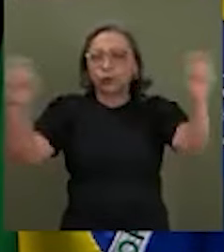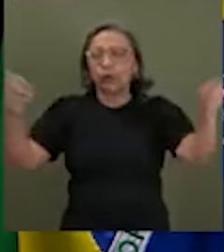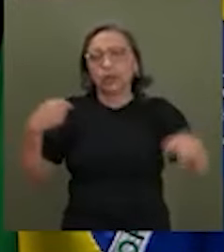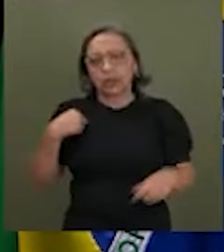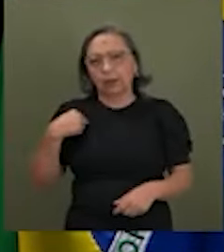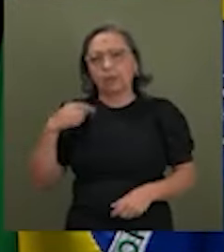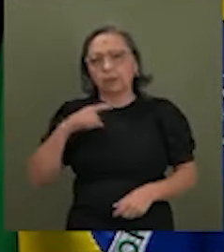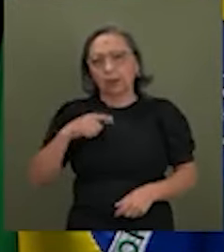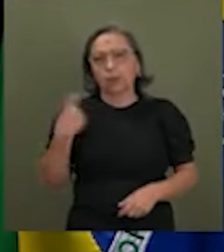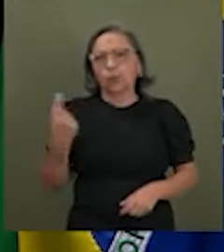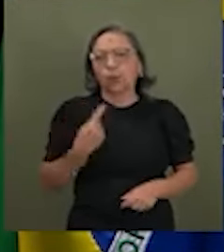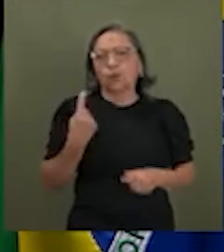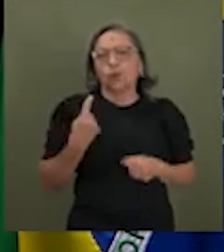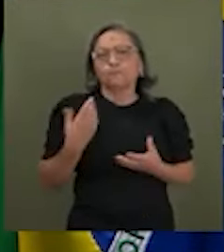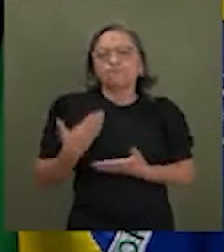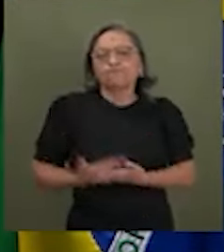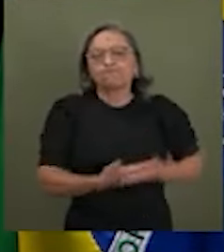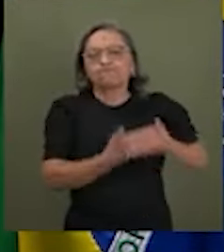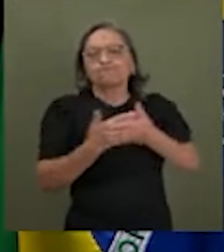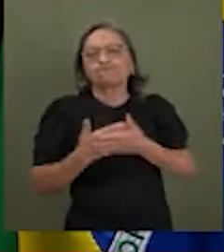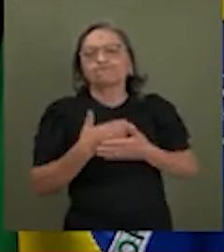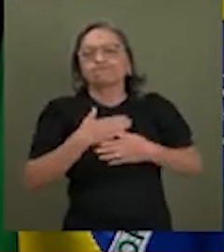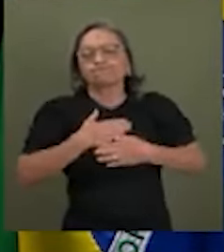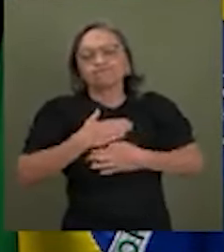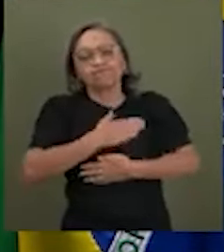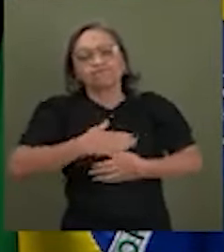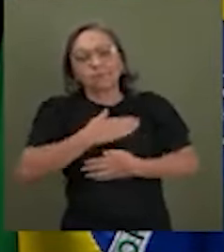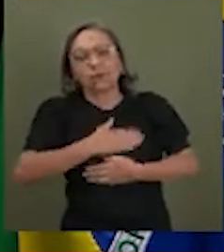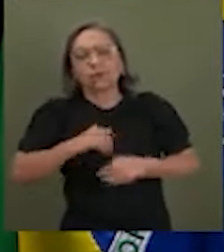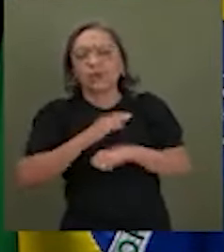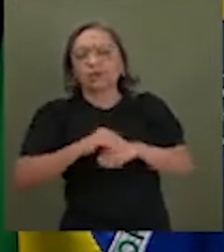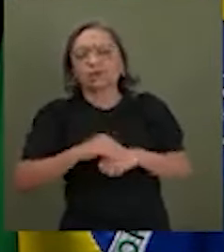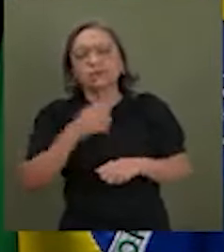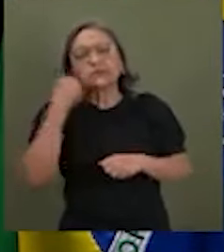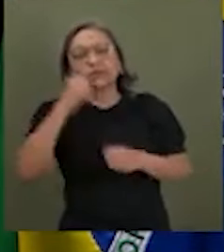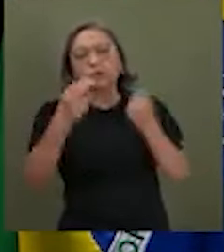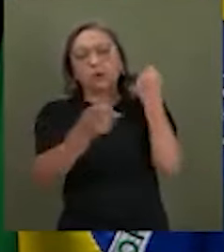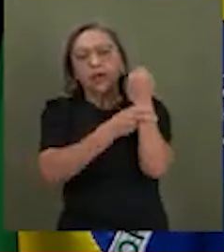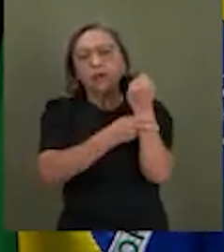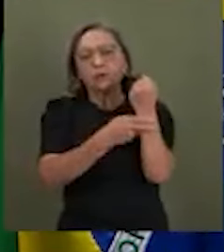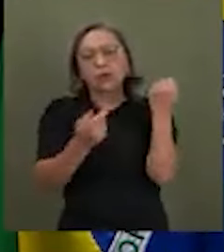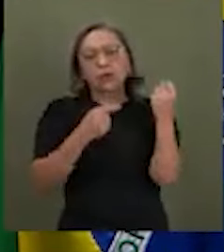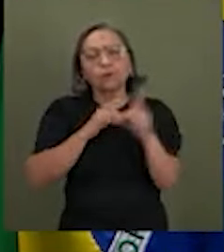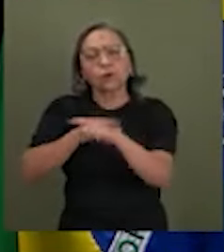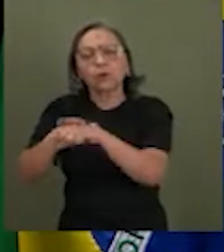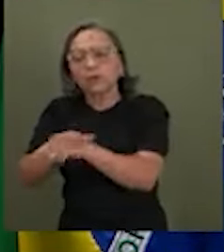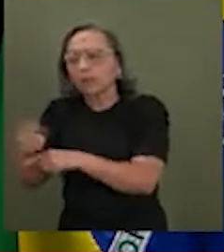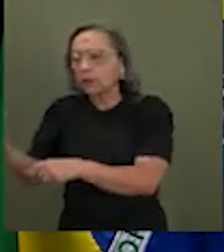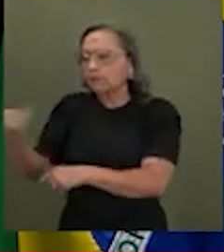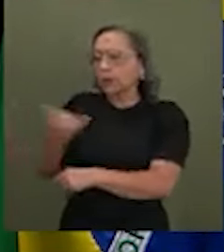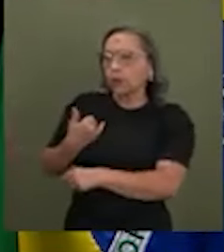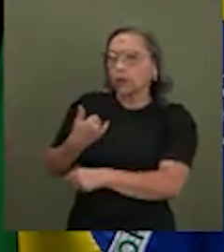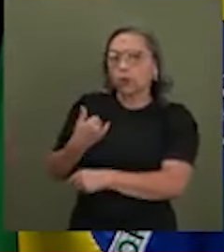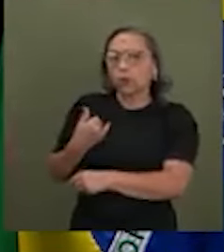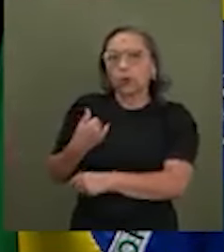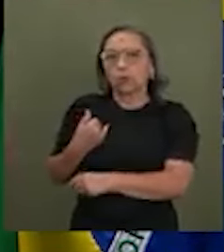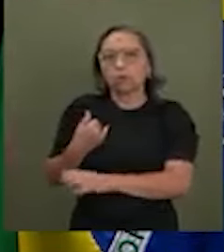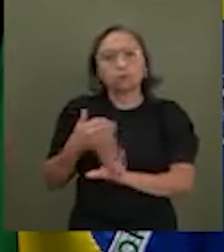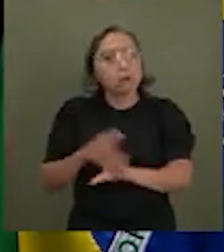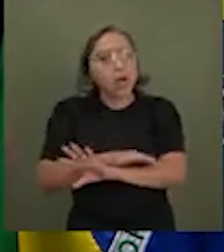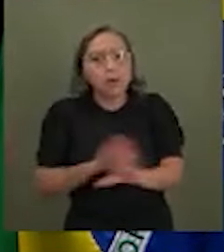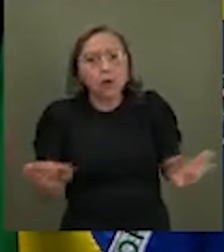carinho muito grande pelo senador Magno Malta, fui conversar com ele agora e ele falou assim: Zuco,